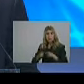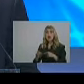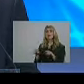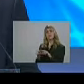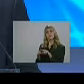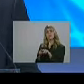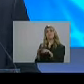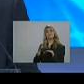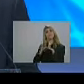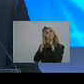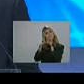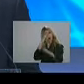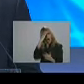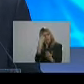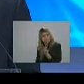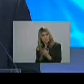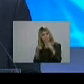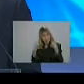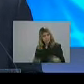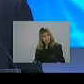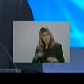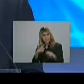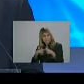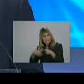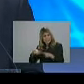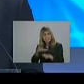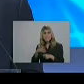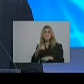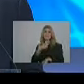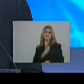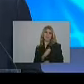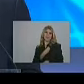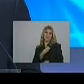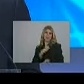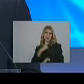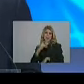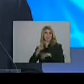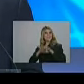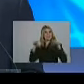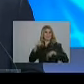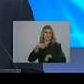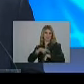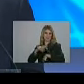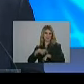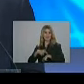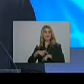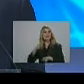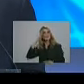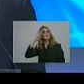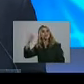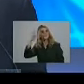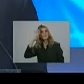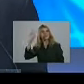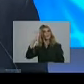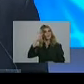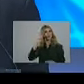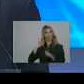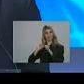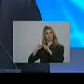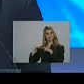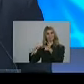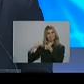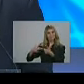que eu acredito muito que essa cidade viveu um momento diferente nas Olimpíadas, viveu um sonho que foi realizado,